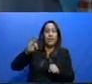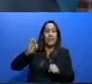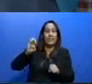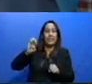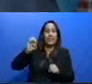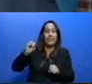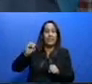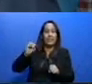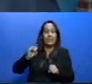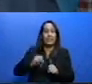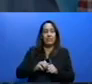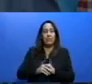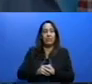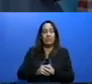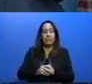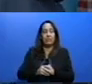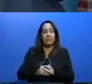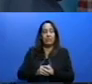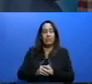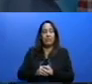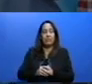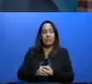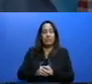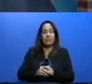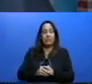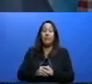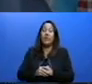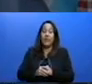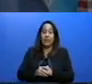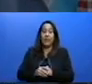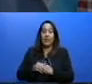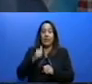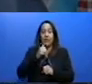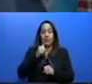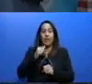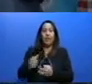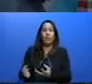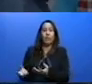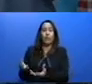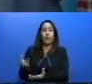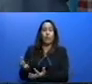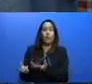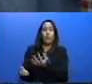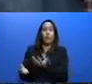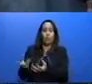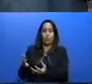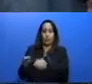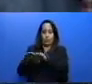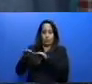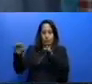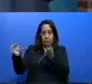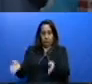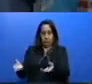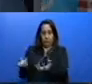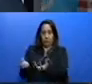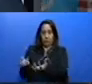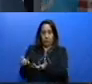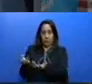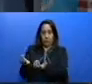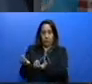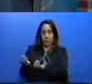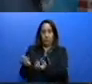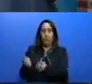ó. Aqui ela está perto do fogo, do calor, do fogão. Então, ela precisa de algo que não deixe ela